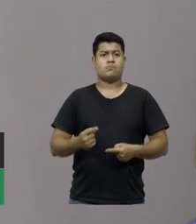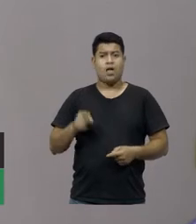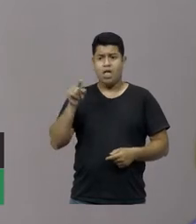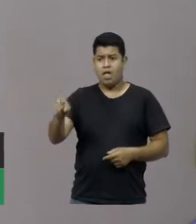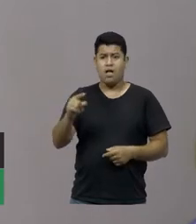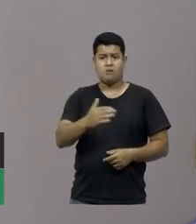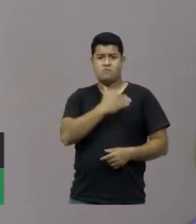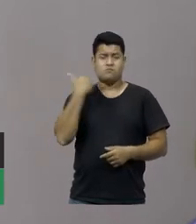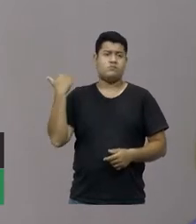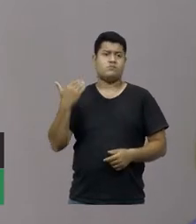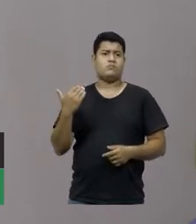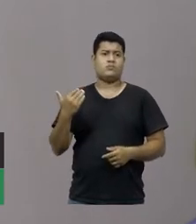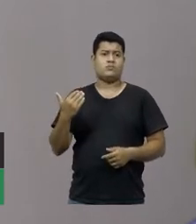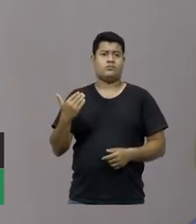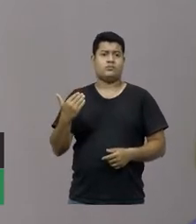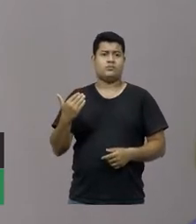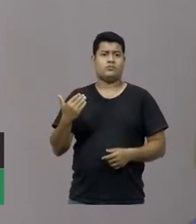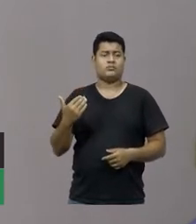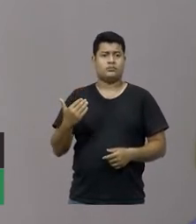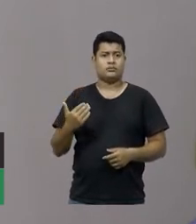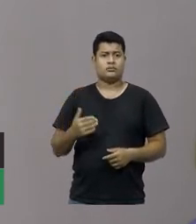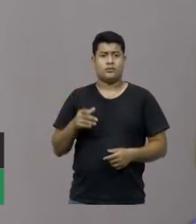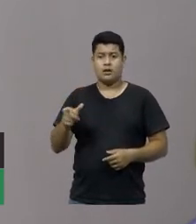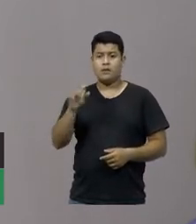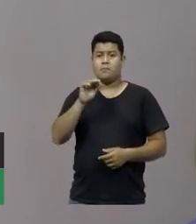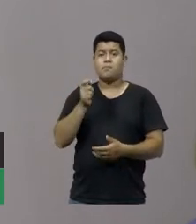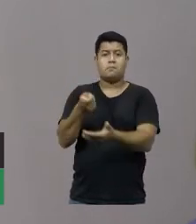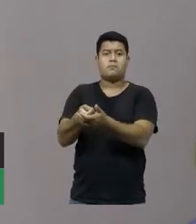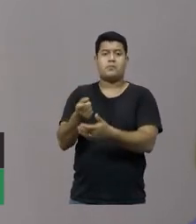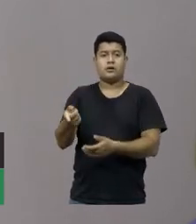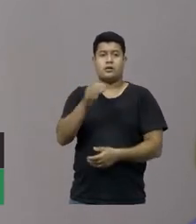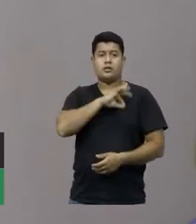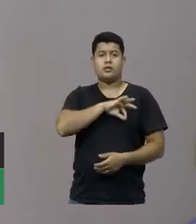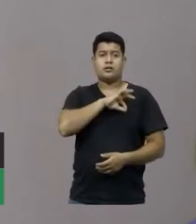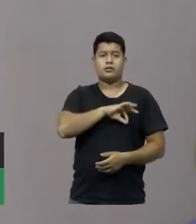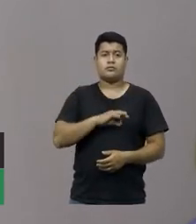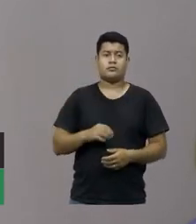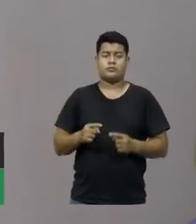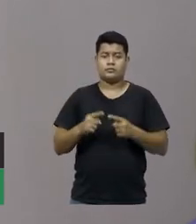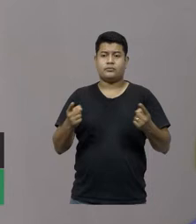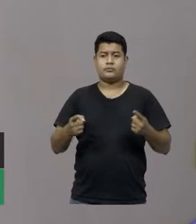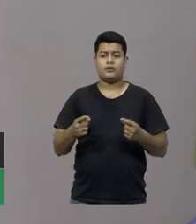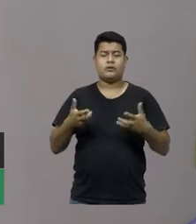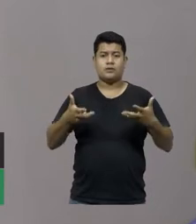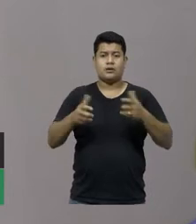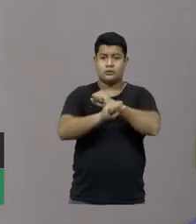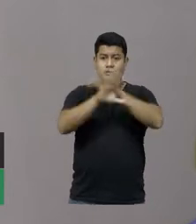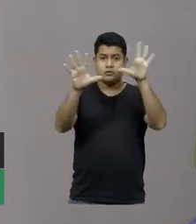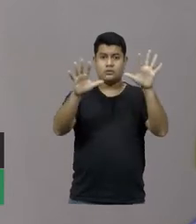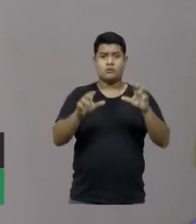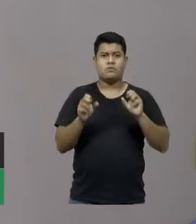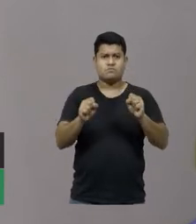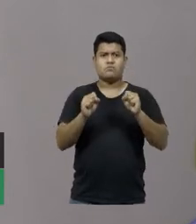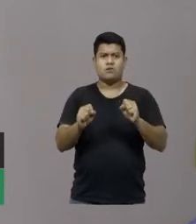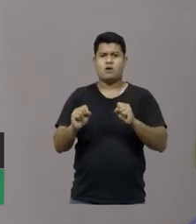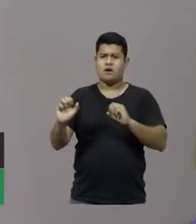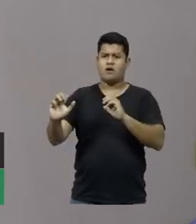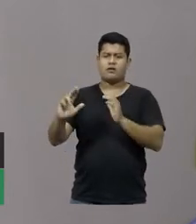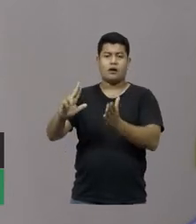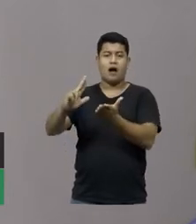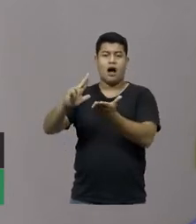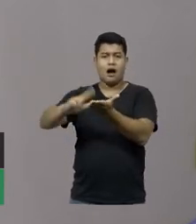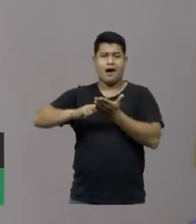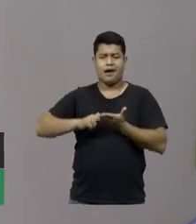em combate. E o que pagam para ele não é justo. Então que fique isso bem claro e pode mandar cartinha para cá, porque,